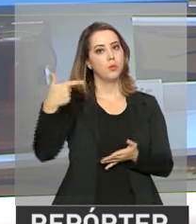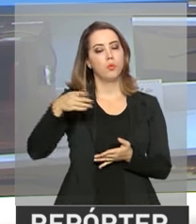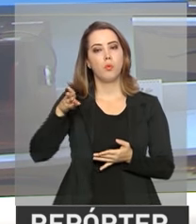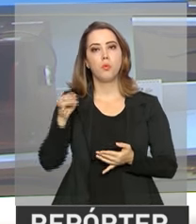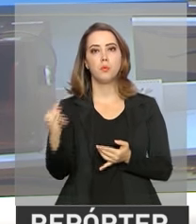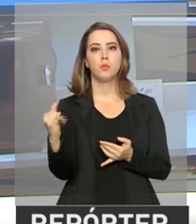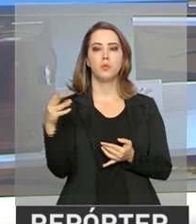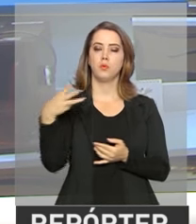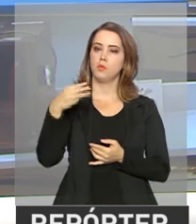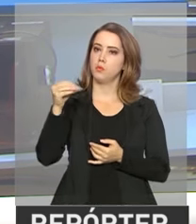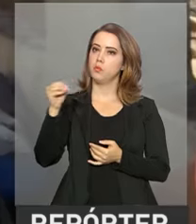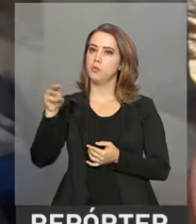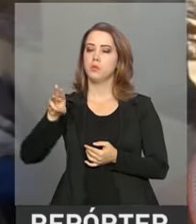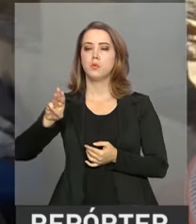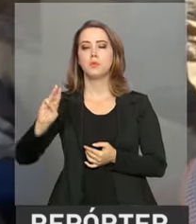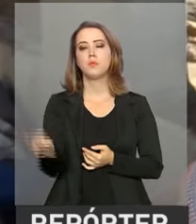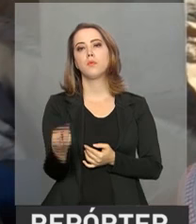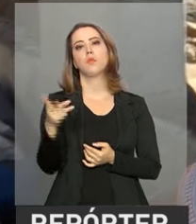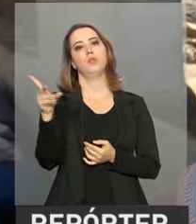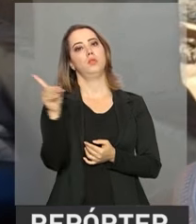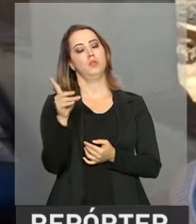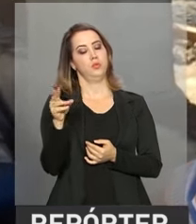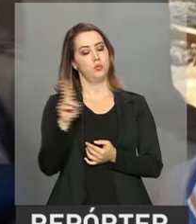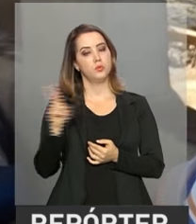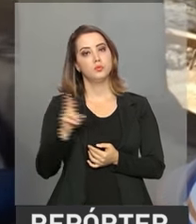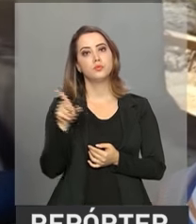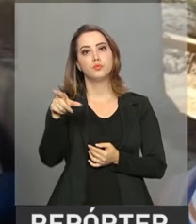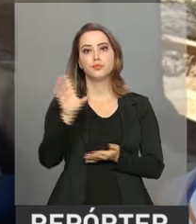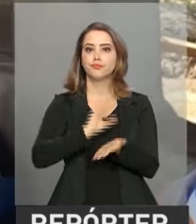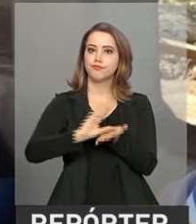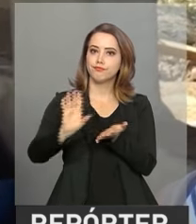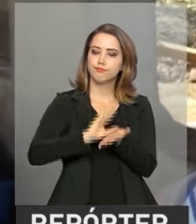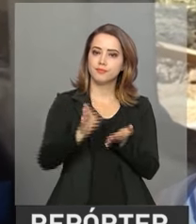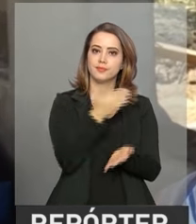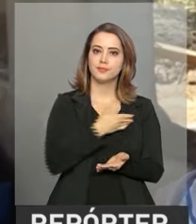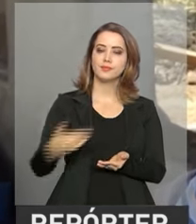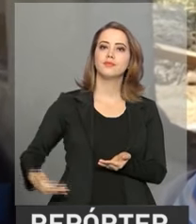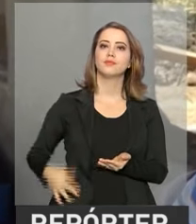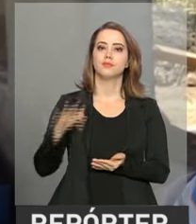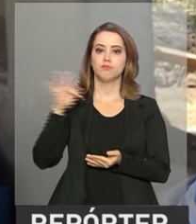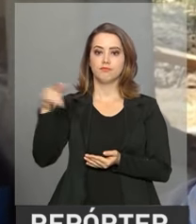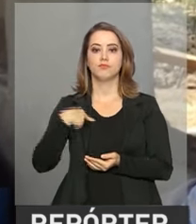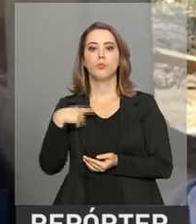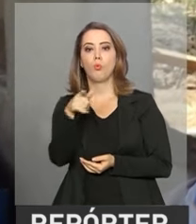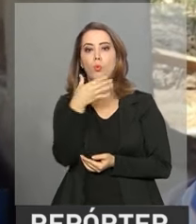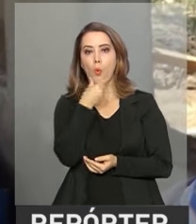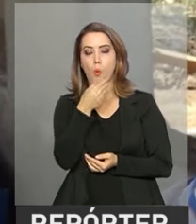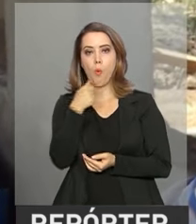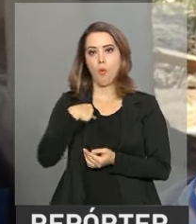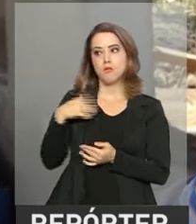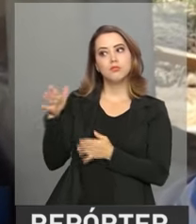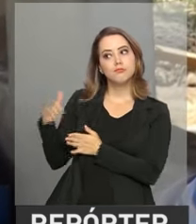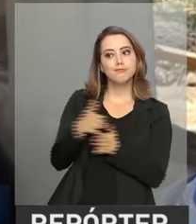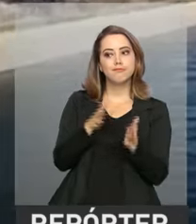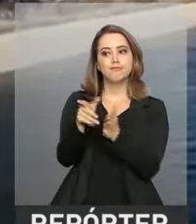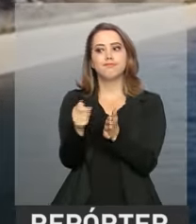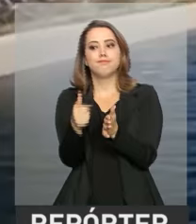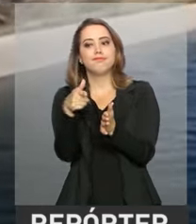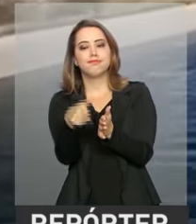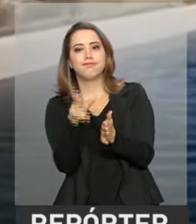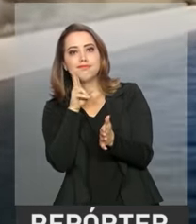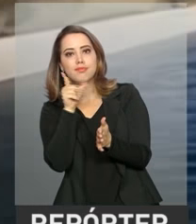R$ 2,3 bilhões da União. Moro na beira do canal, meu irmão. E graças a Deus já mudou muito depois que essa água chegou aqui na região da